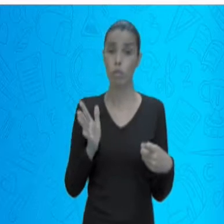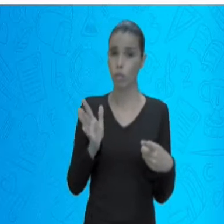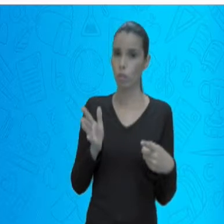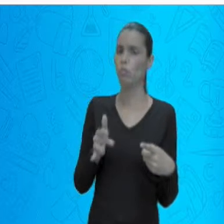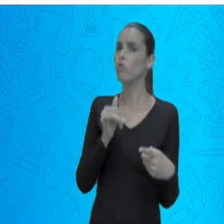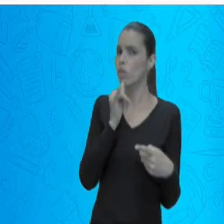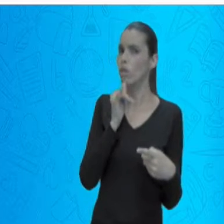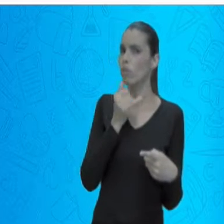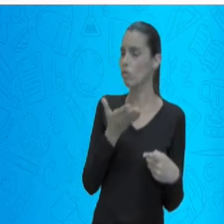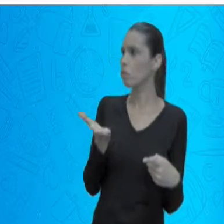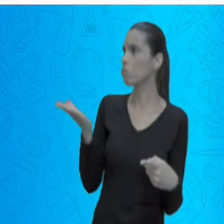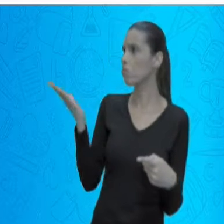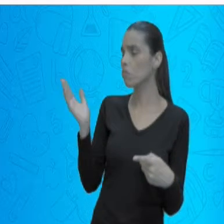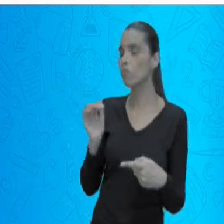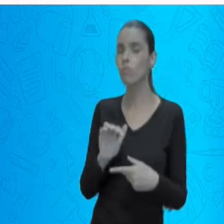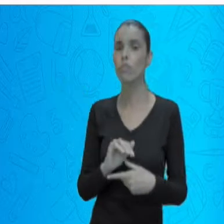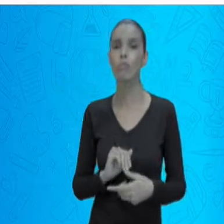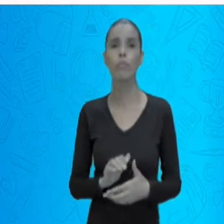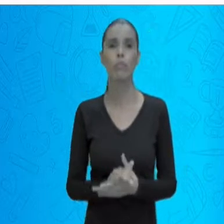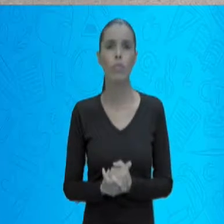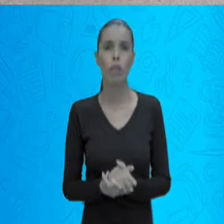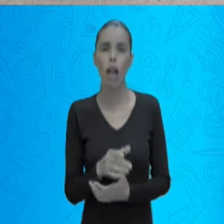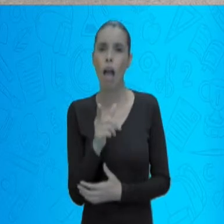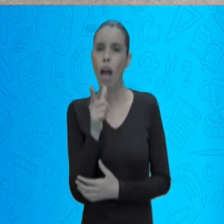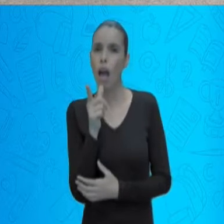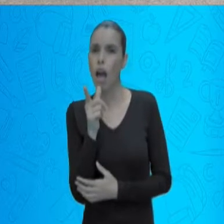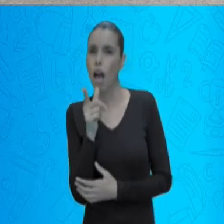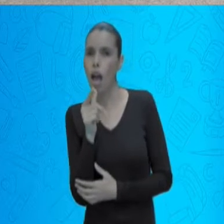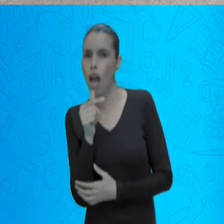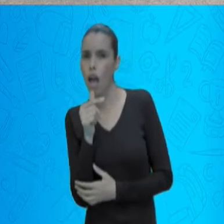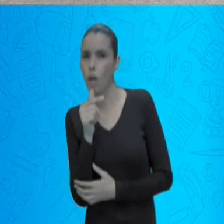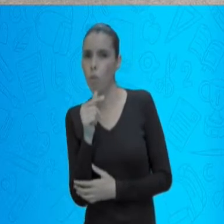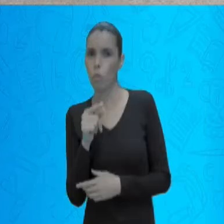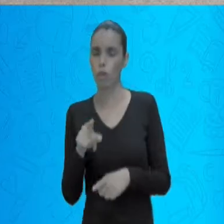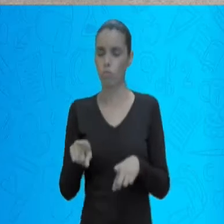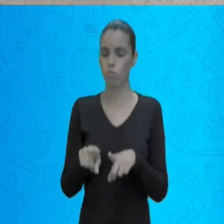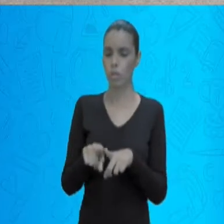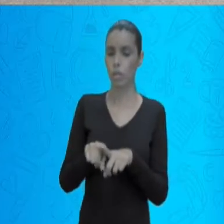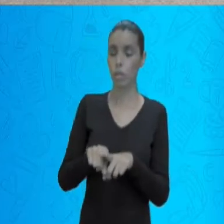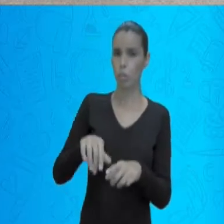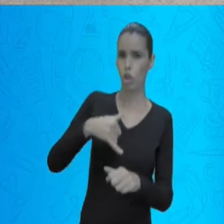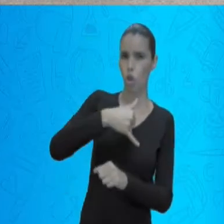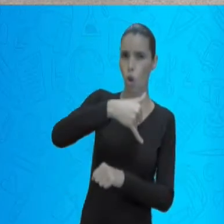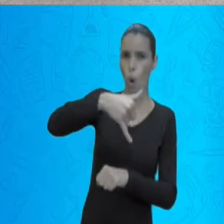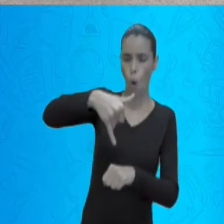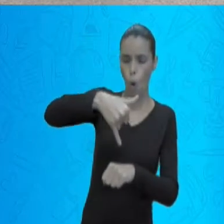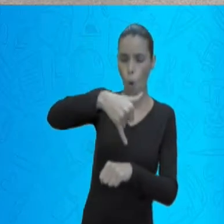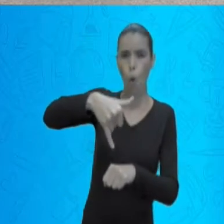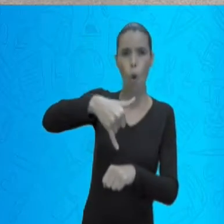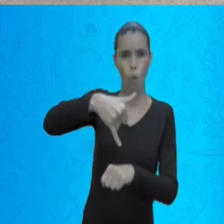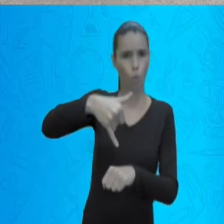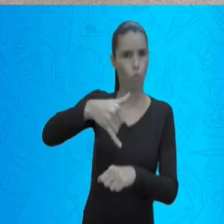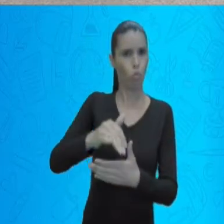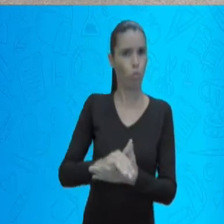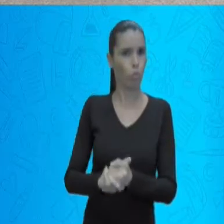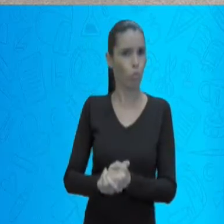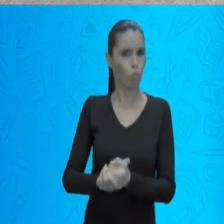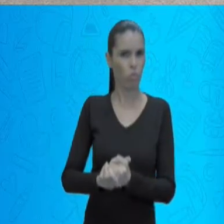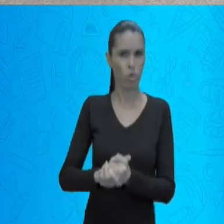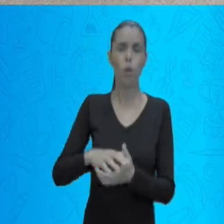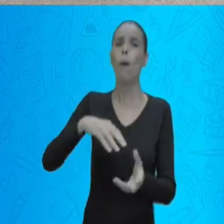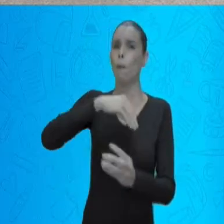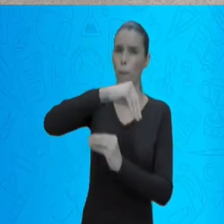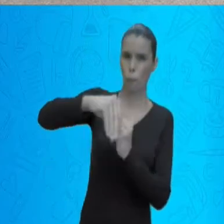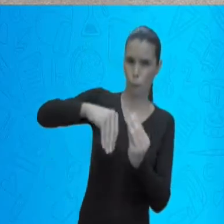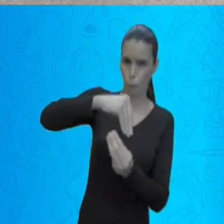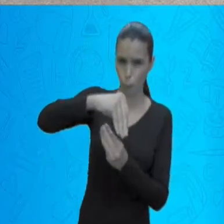exemplo. Você já ouviu falar água e óleo não se mistura? Quem falou isto ainda não tinha